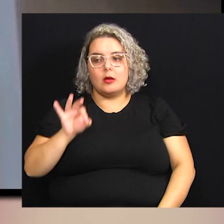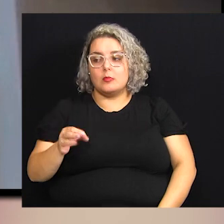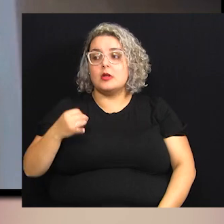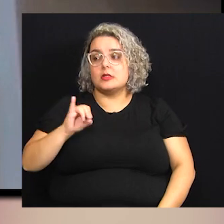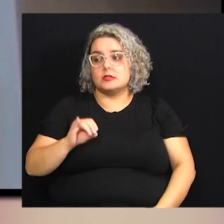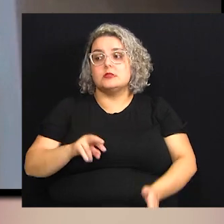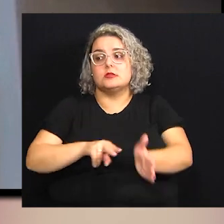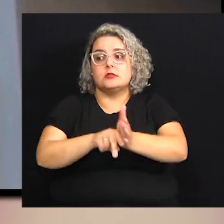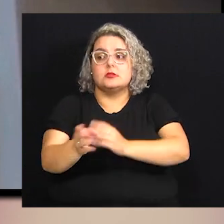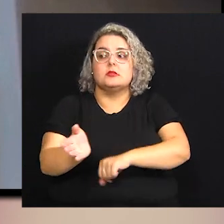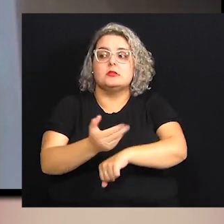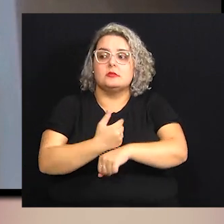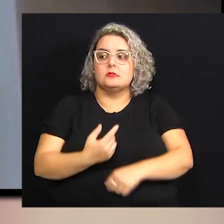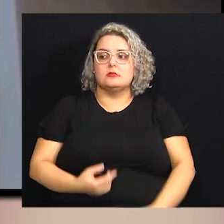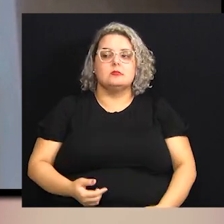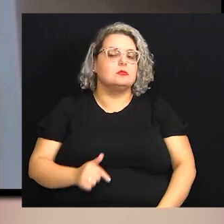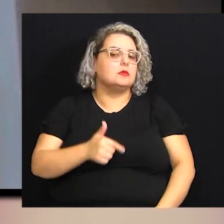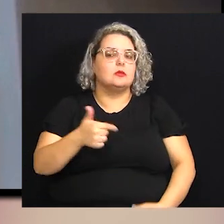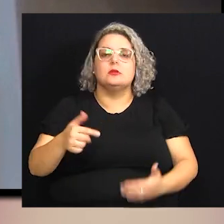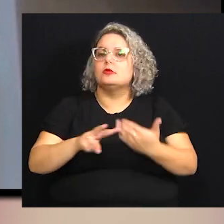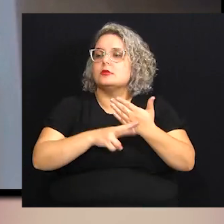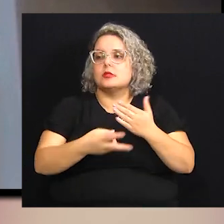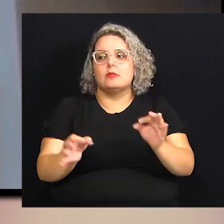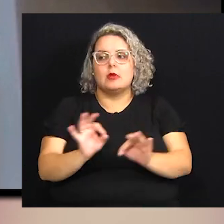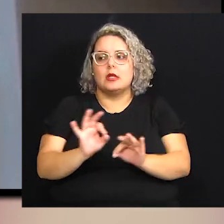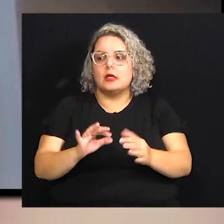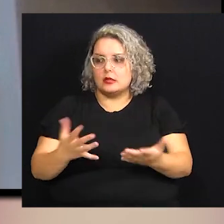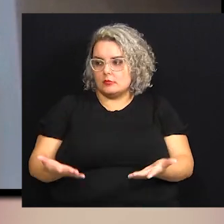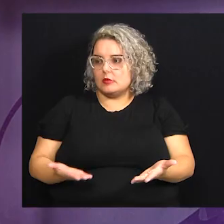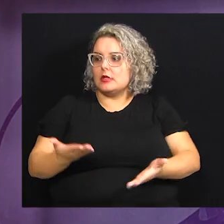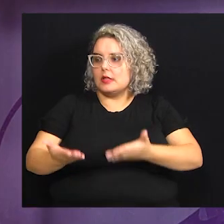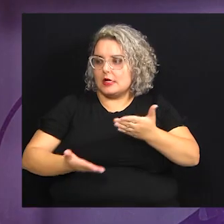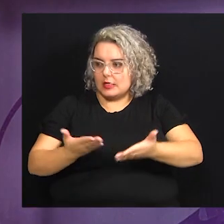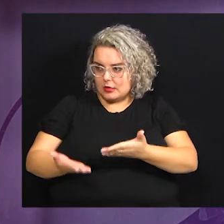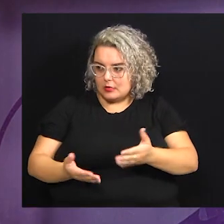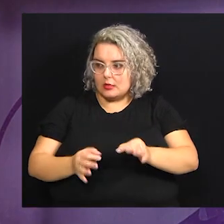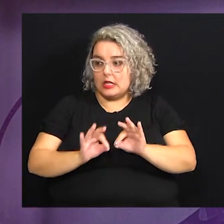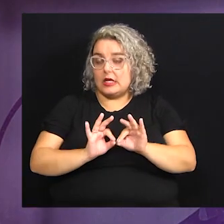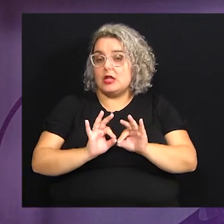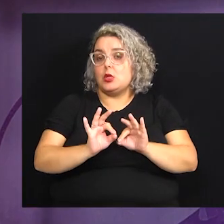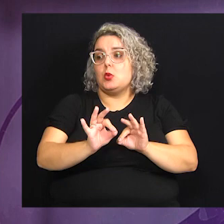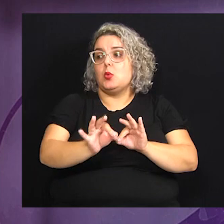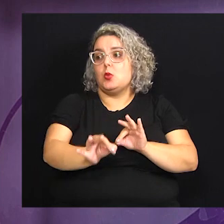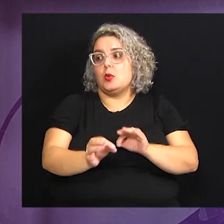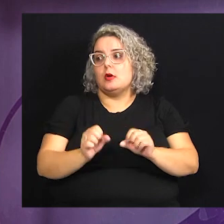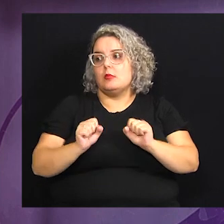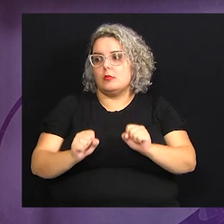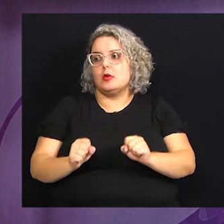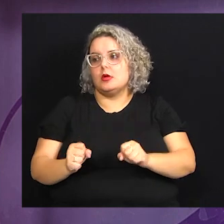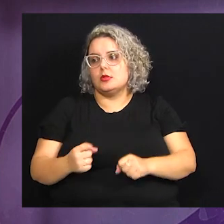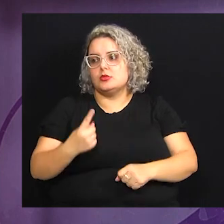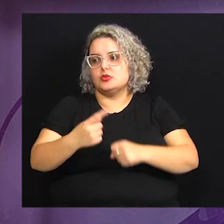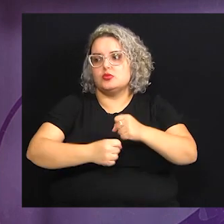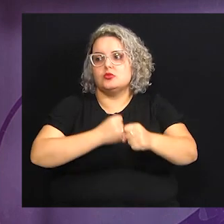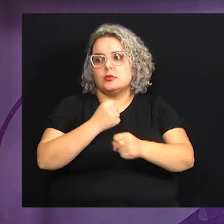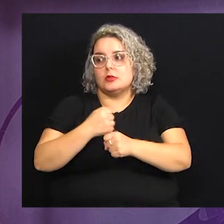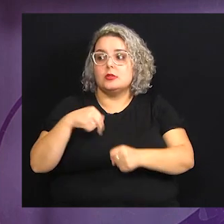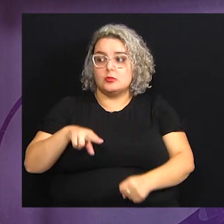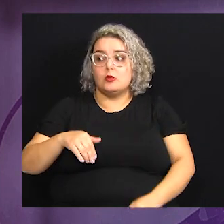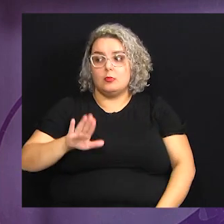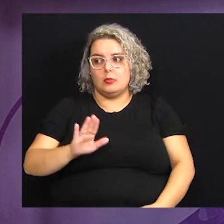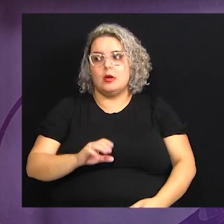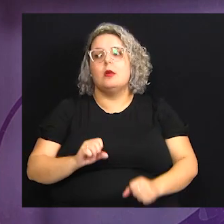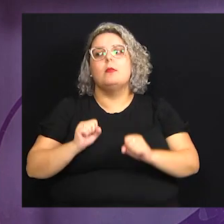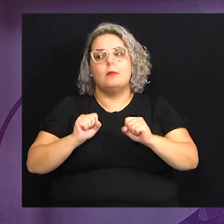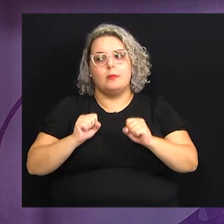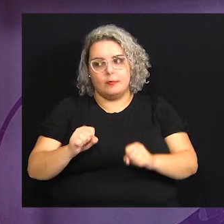100%, e se diagnosticada precocemente, sem nenhuma sequela. Esse tratamento é longo, né? Pode durar até 1 ano